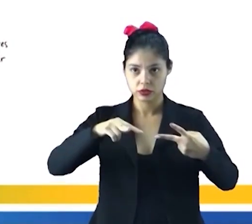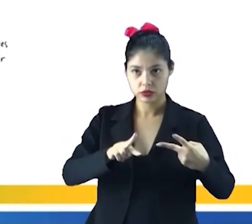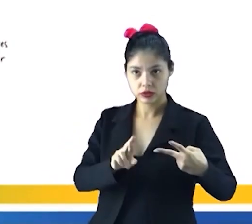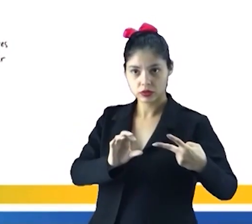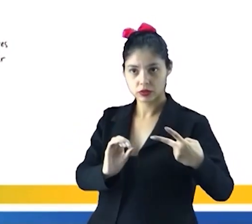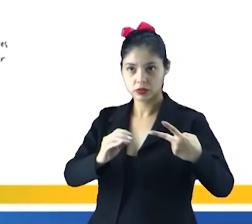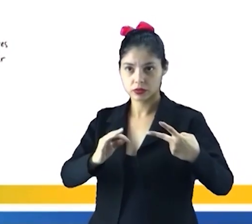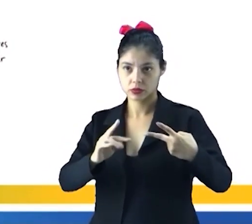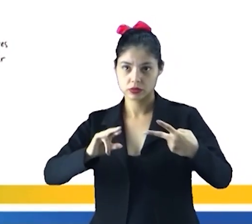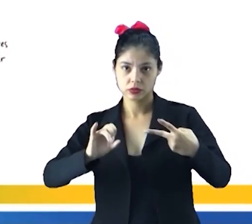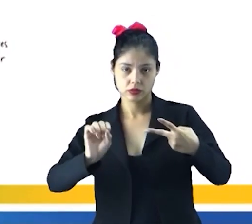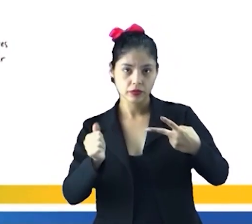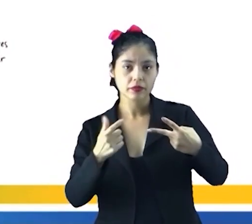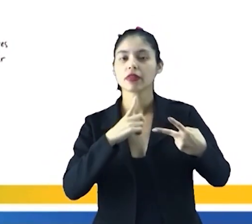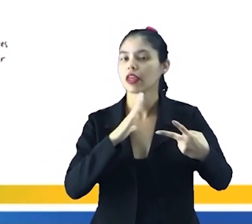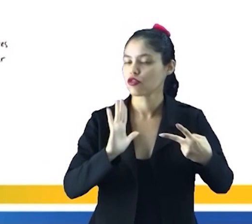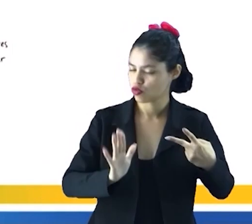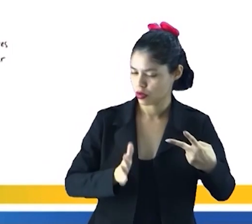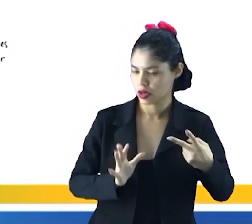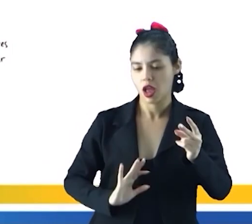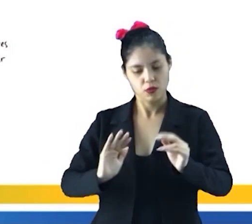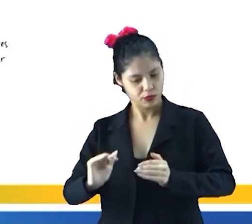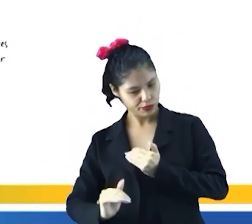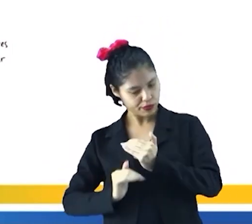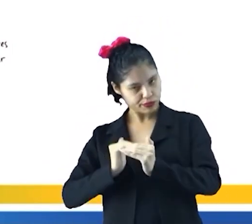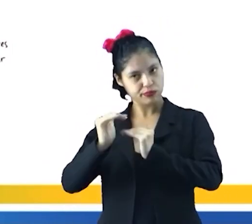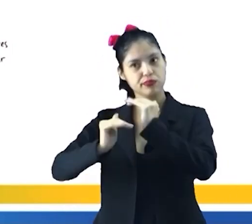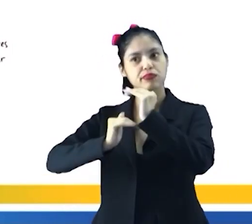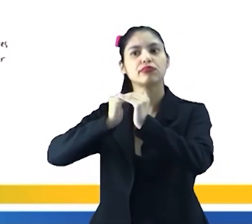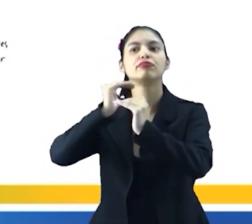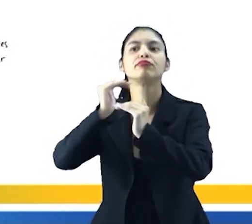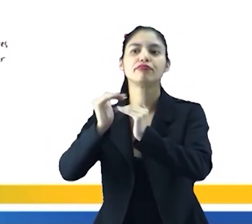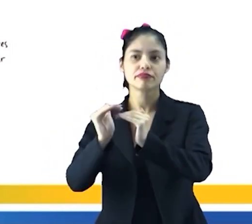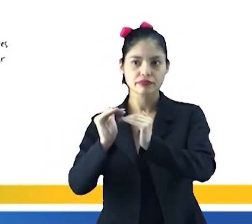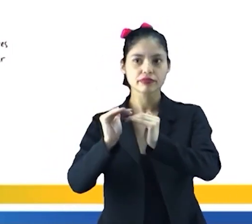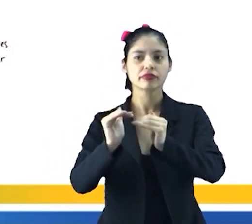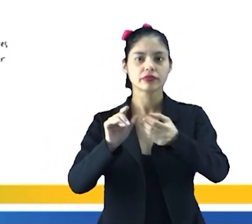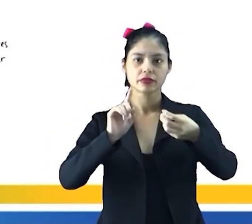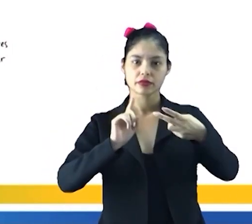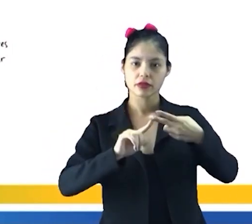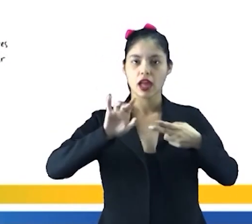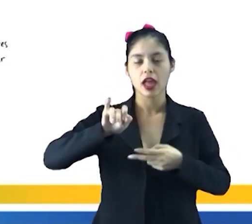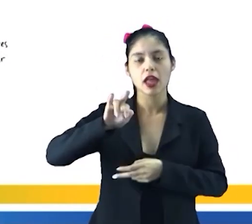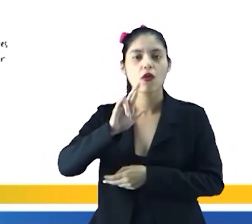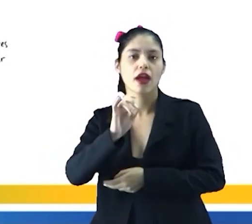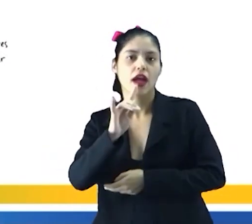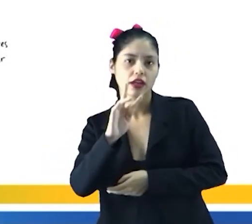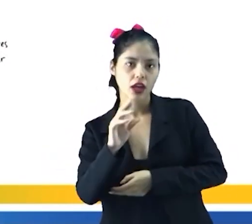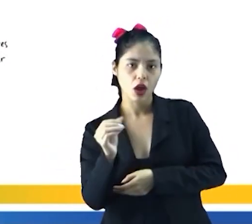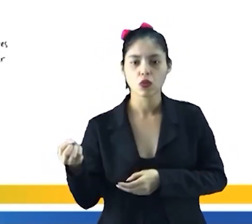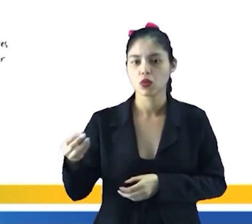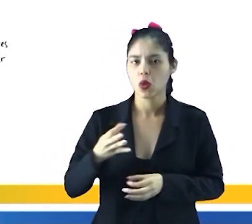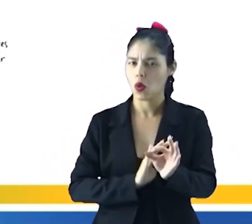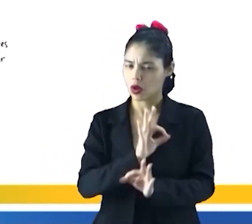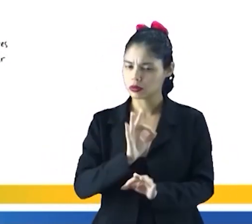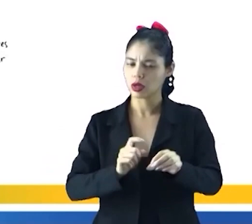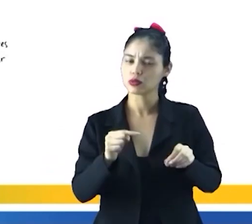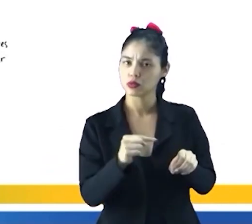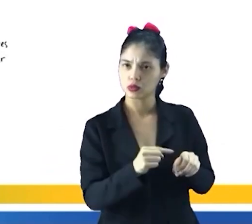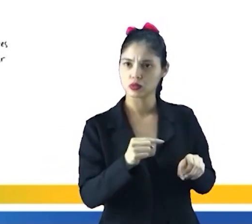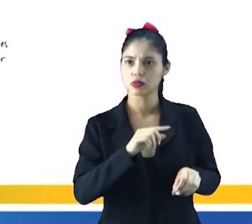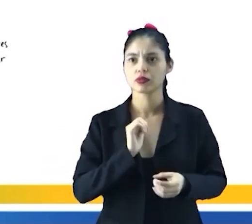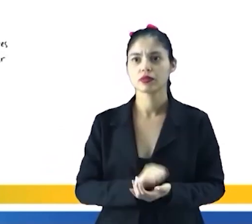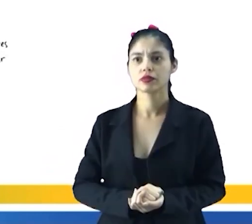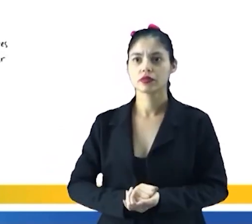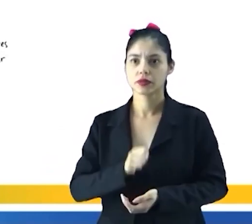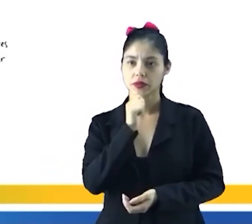protistas. E aí nos protistas a gente já tem organismos mais evoluídos, organismos eucarióticos, né? Então que tem um núcleo organizado.